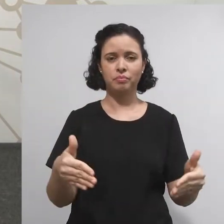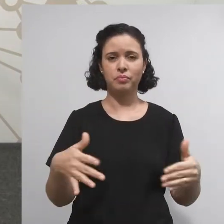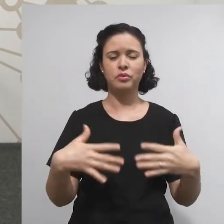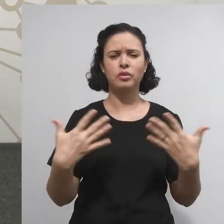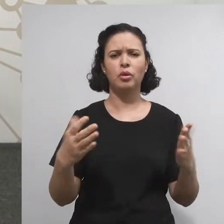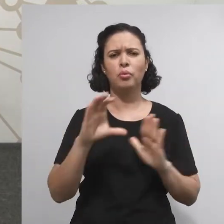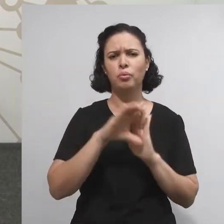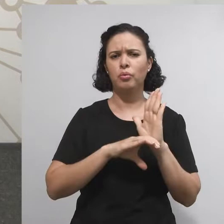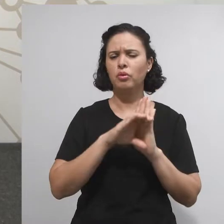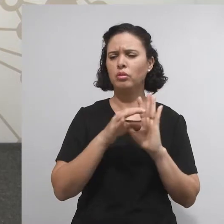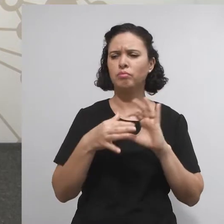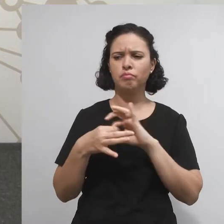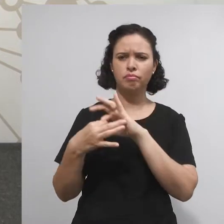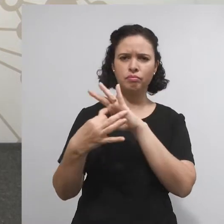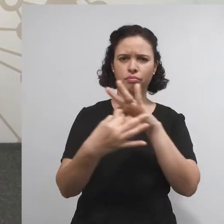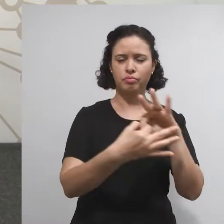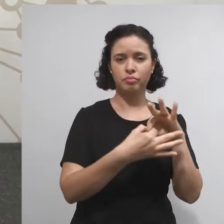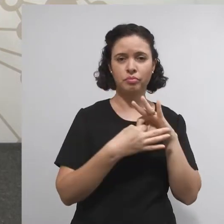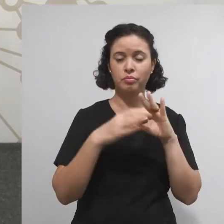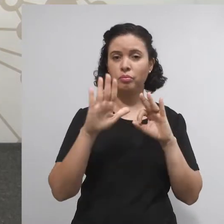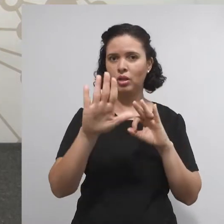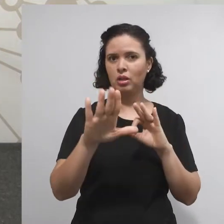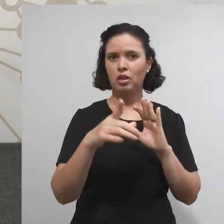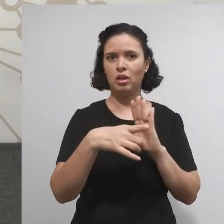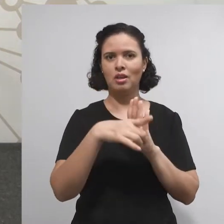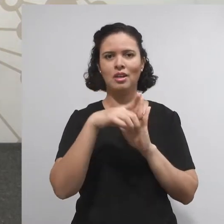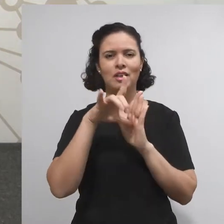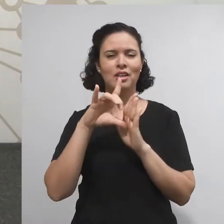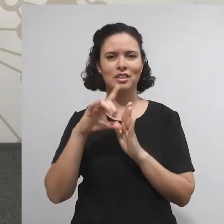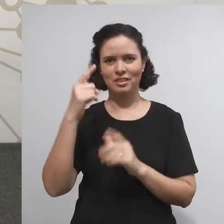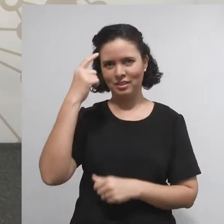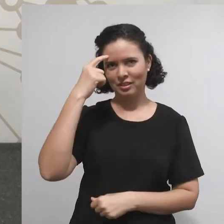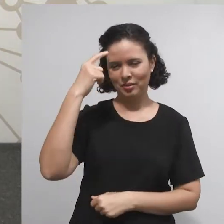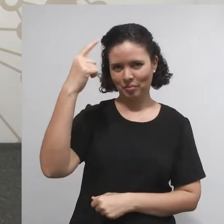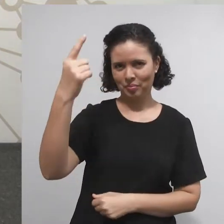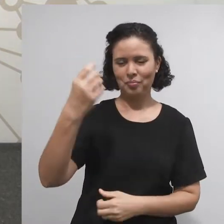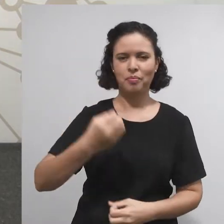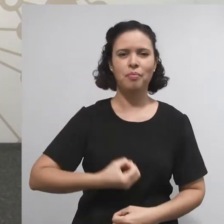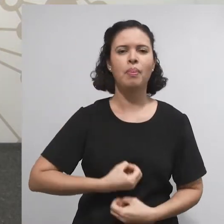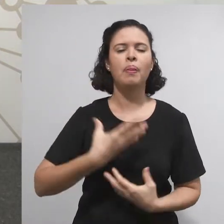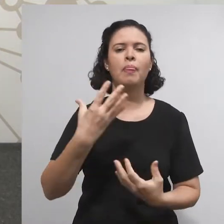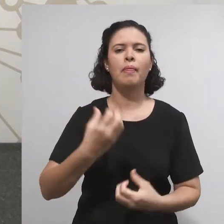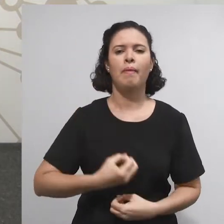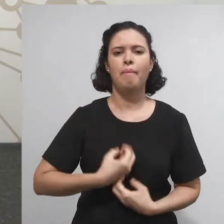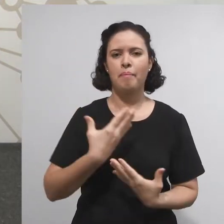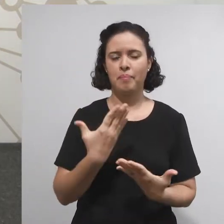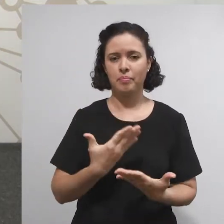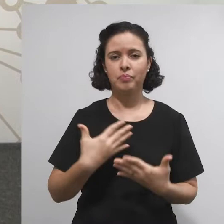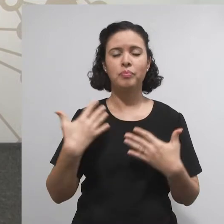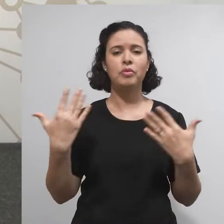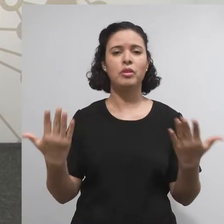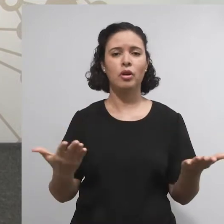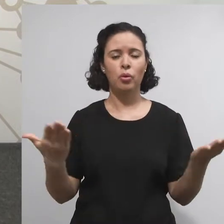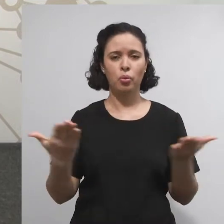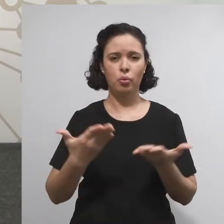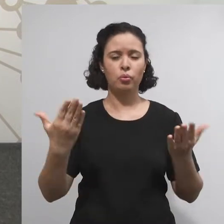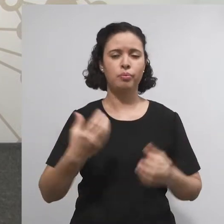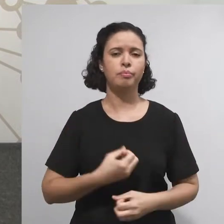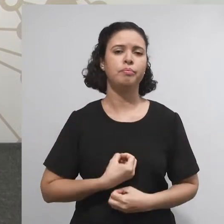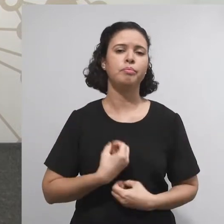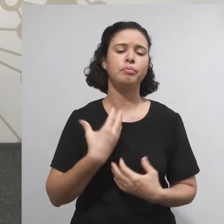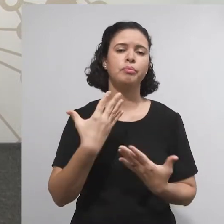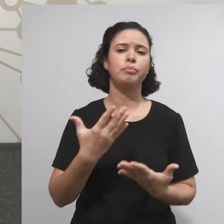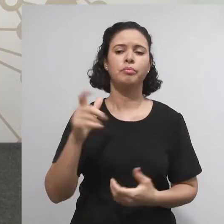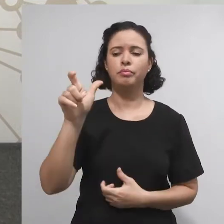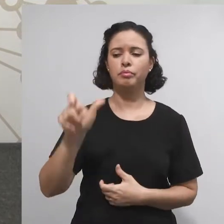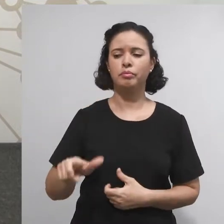currículo está envolvido em tudo. Bom, mas para começar, a gente eleva a alma com uma poesia. E a poesia